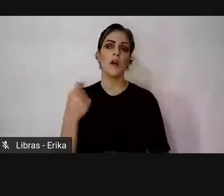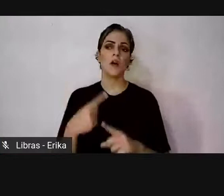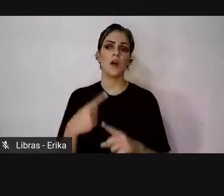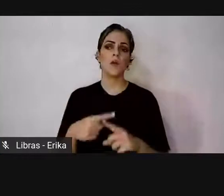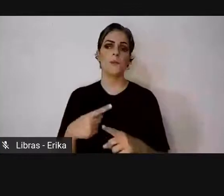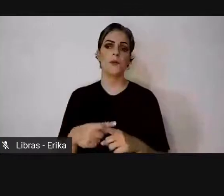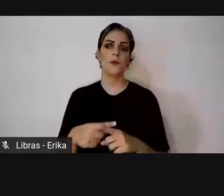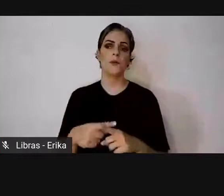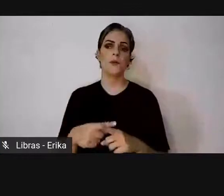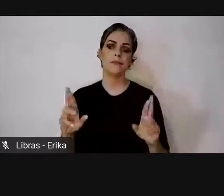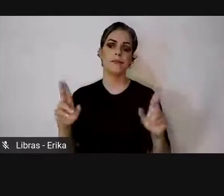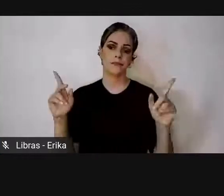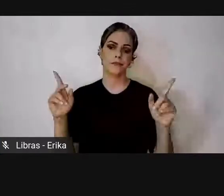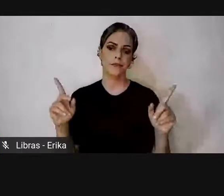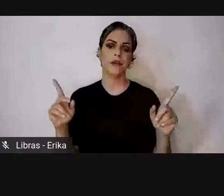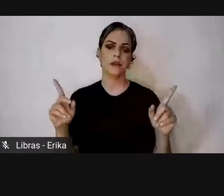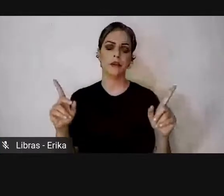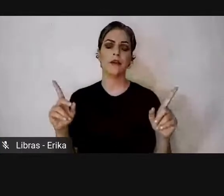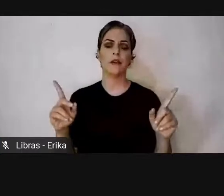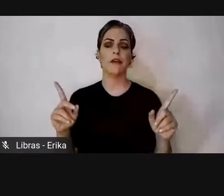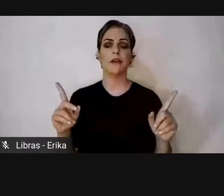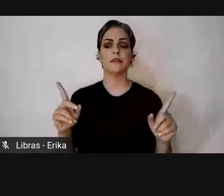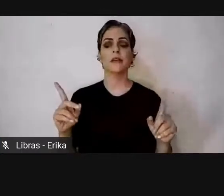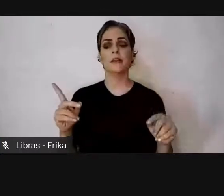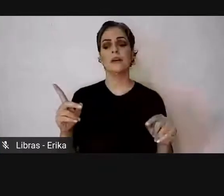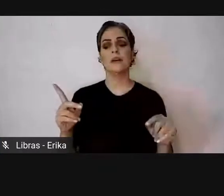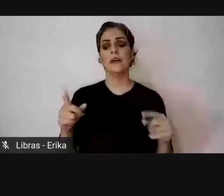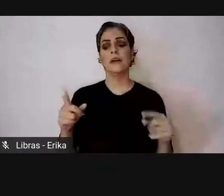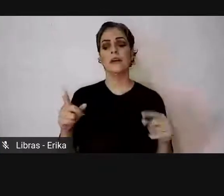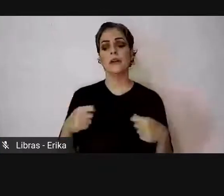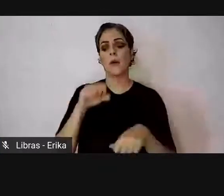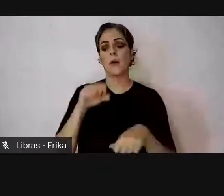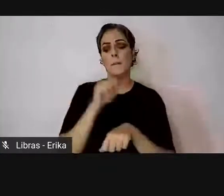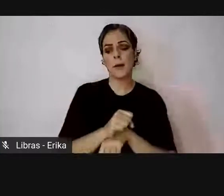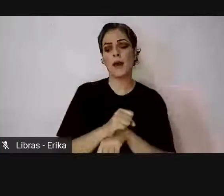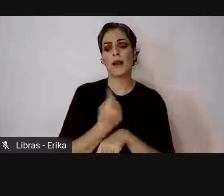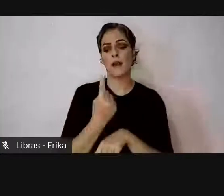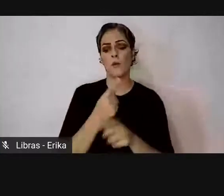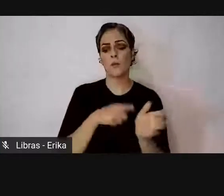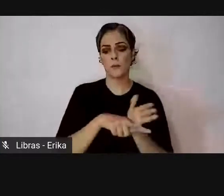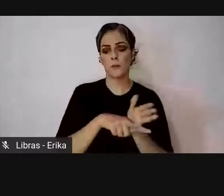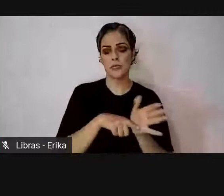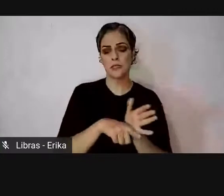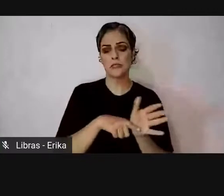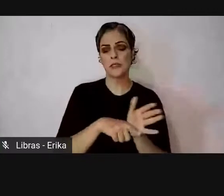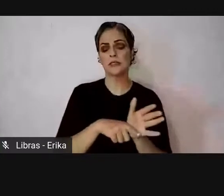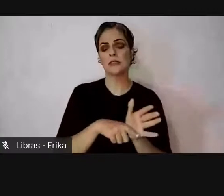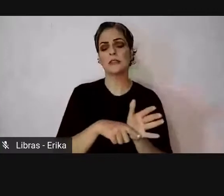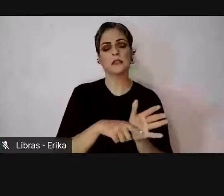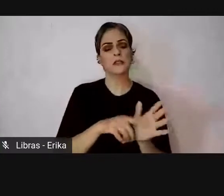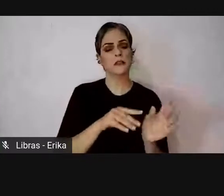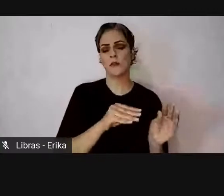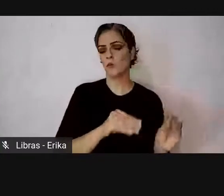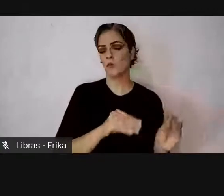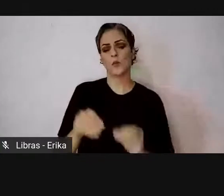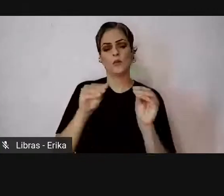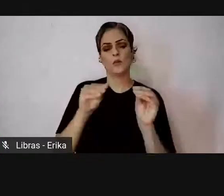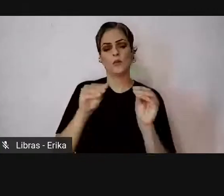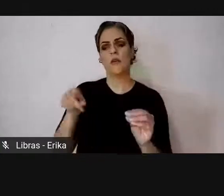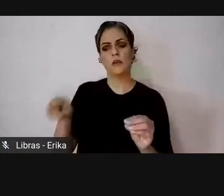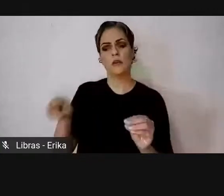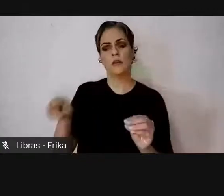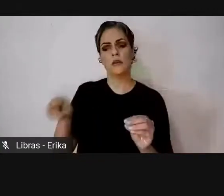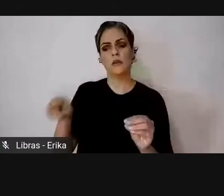reconhecimento de orador e foquei, então, na questão da IPU, porque havia uma exigência de tempo, né?